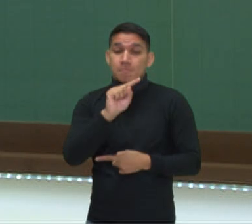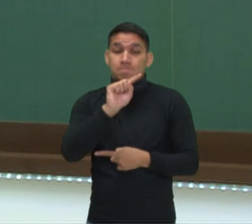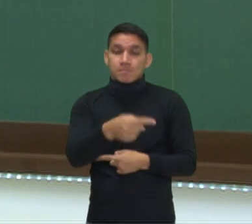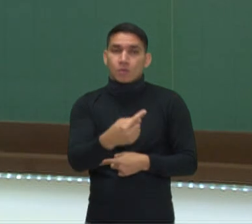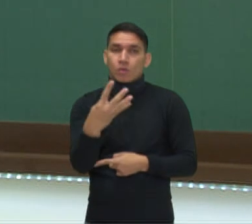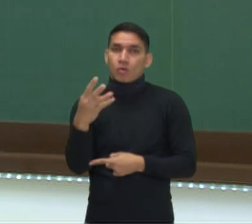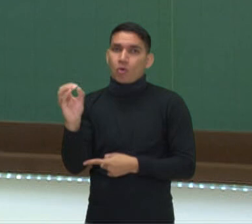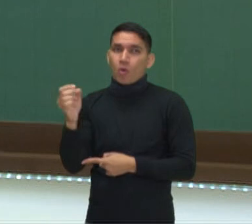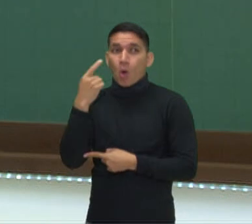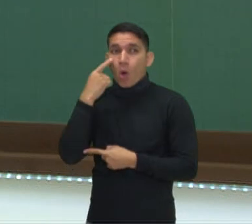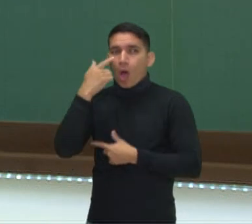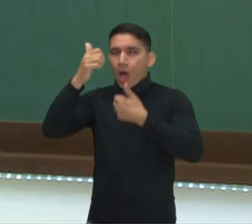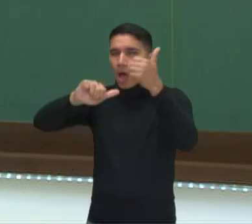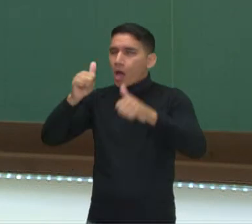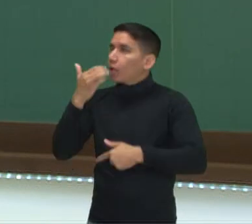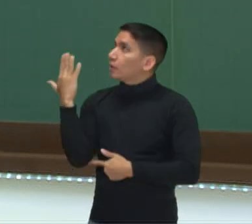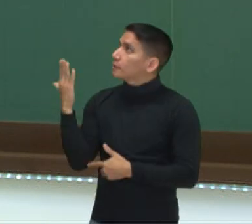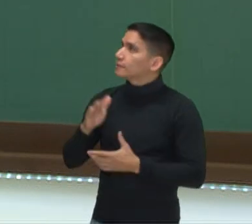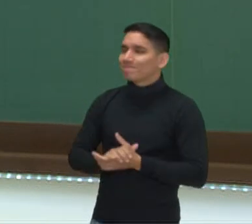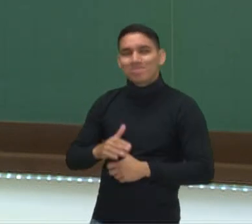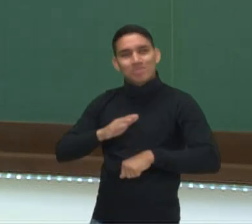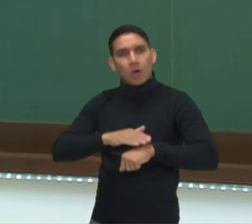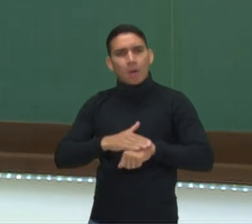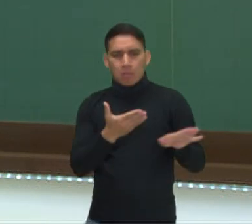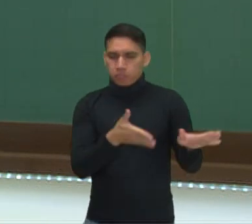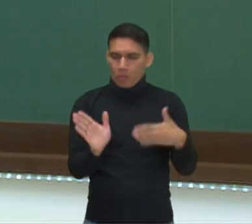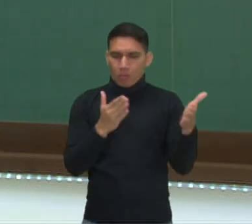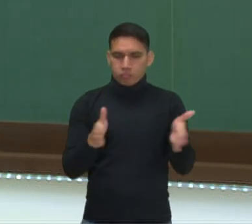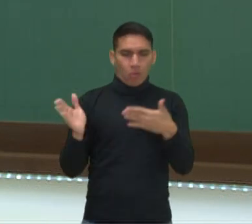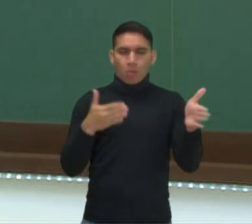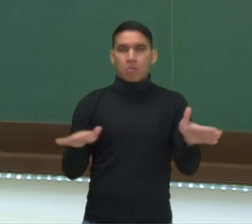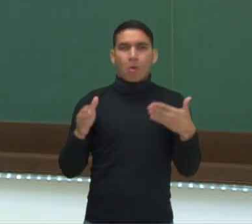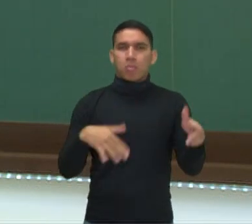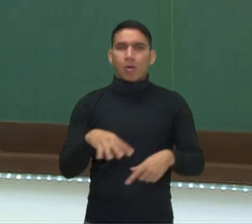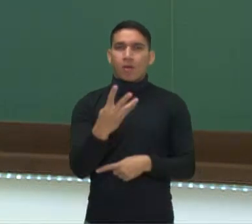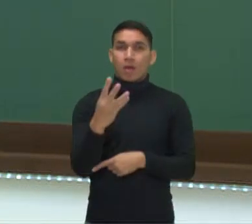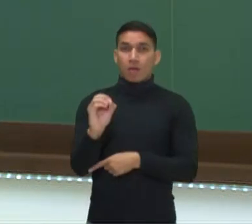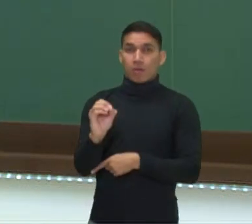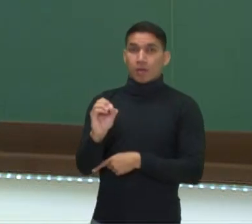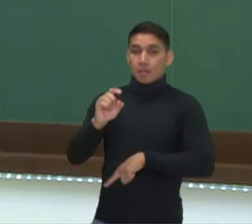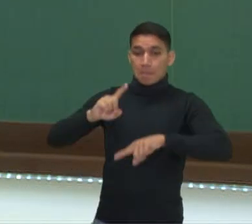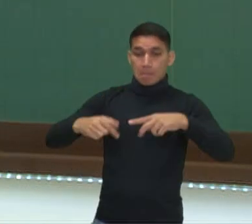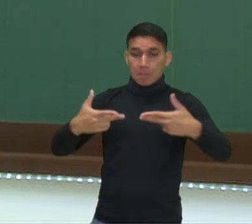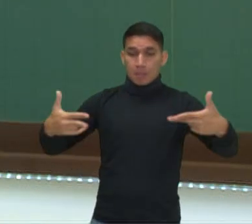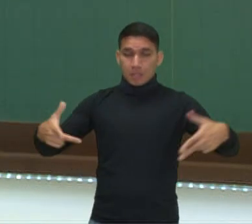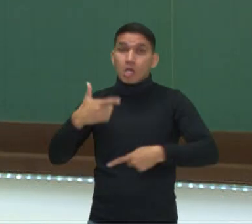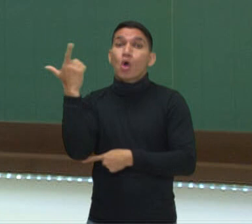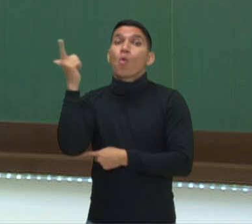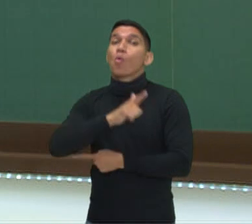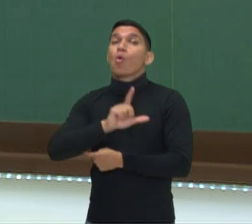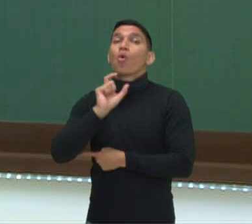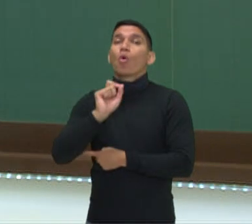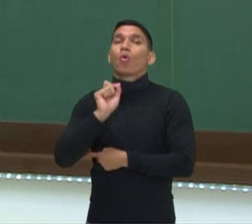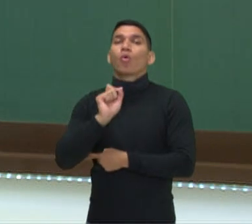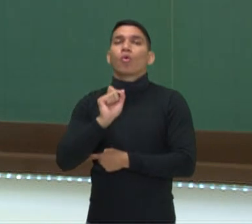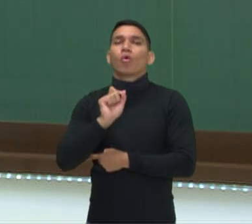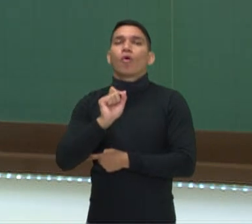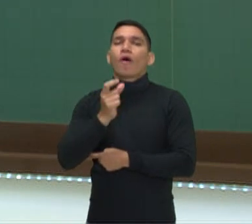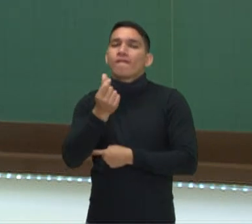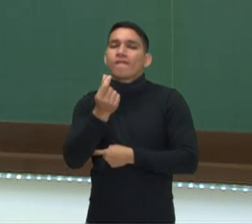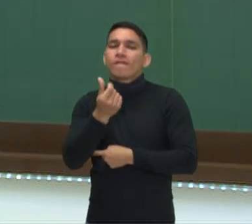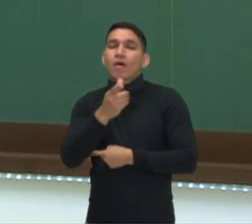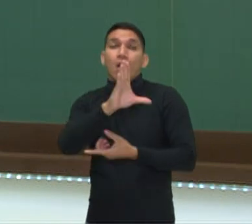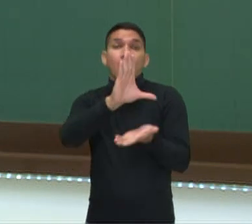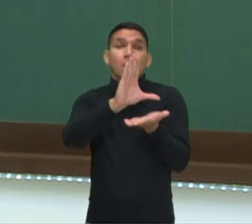Tá, vamos analisar. Quando eu produzo 40 peças, né, eu consigo obter um valor mínimo